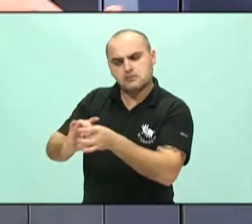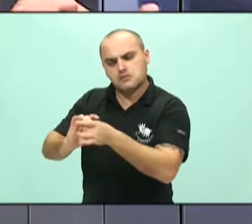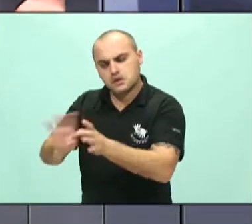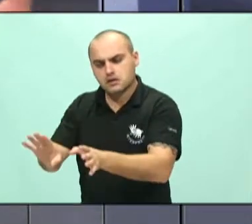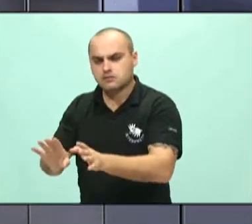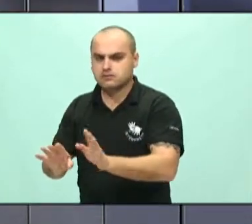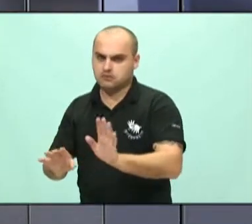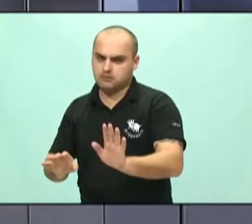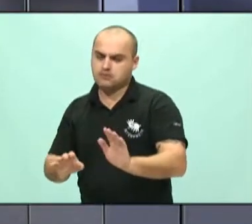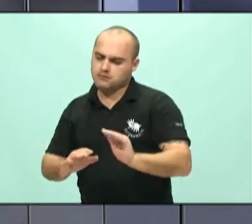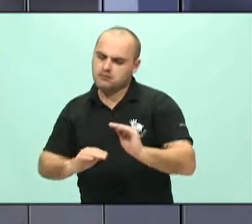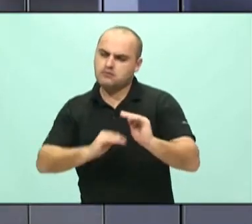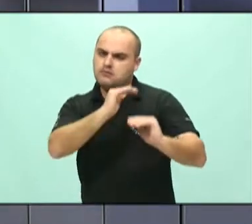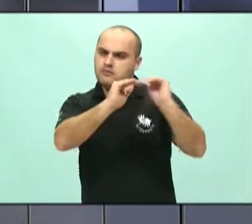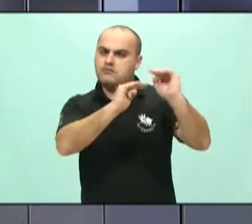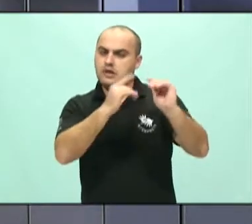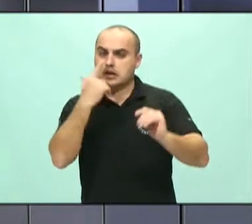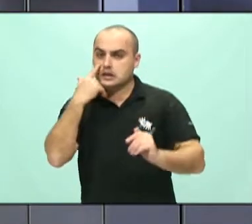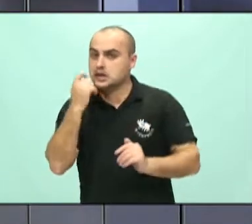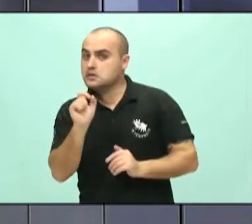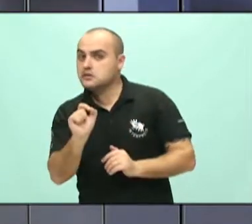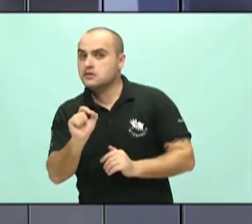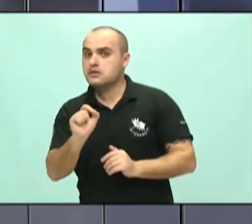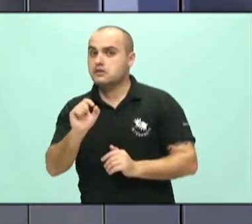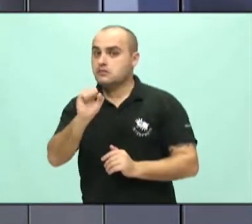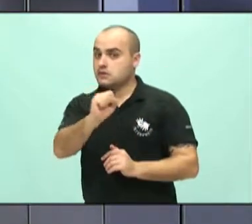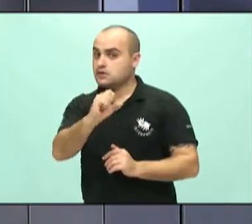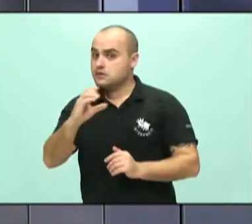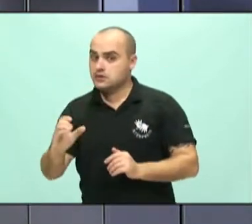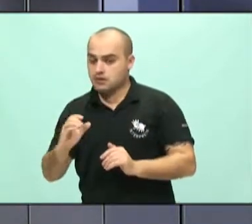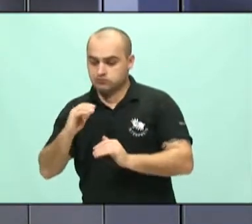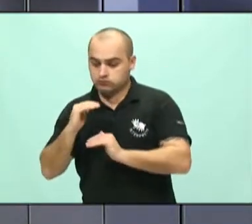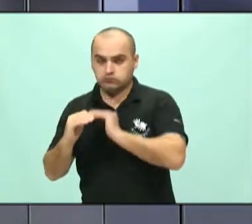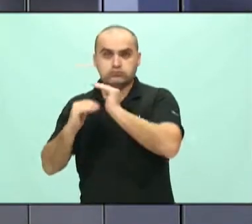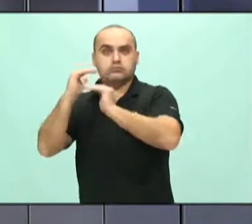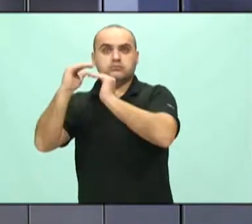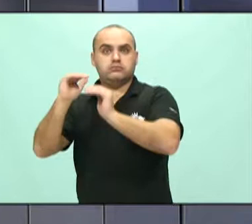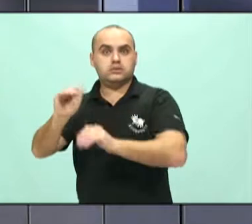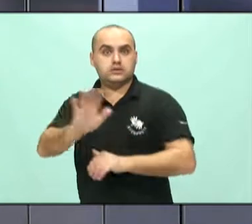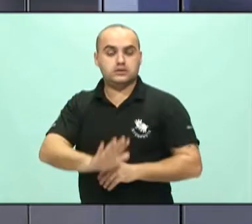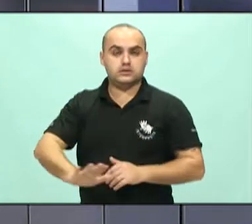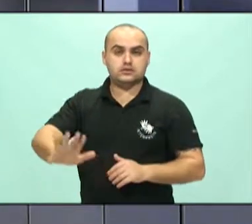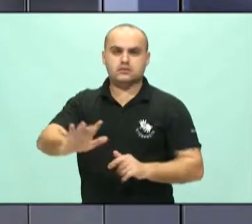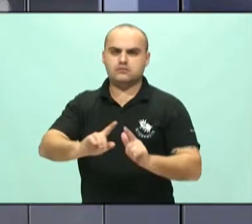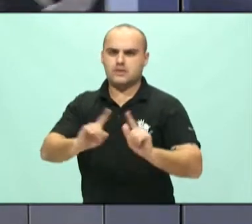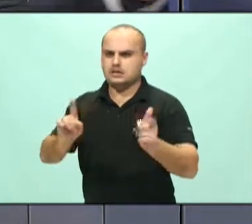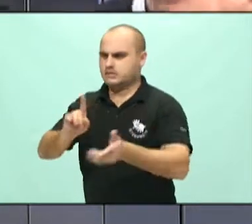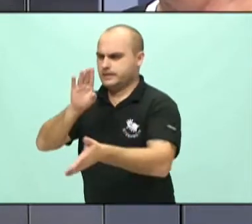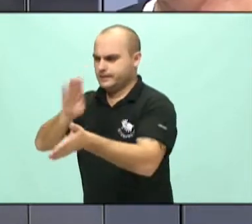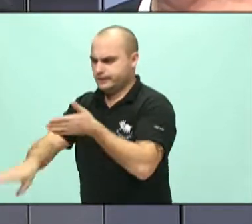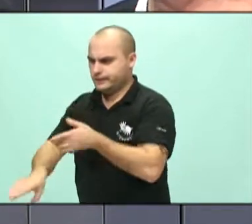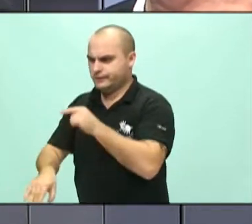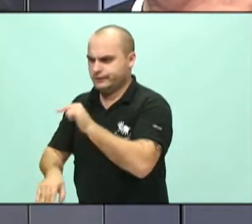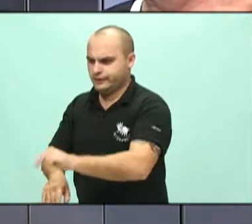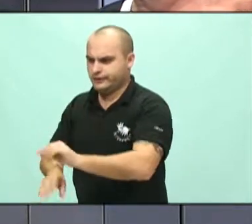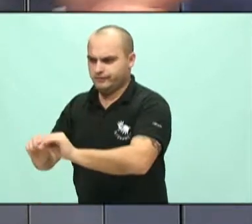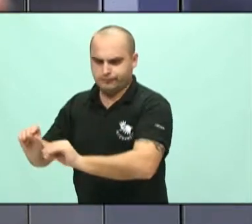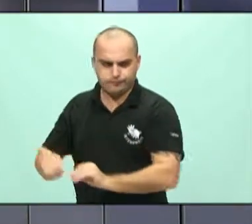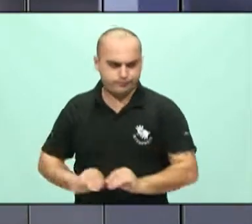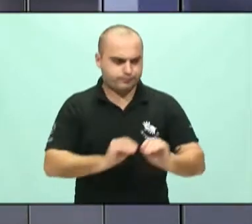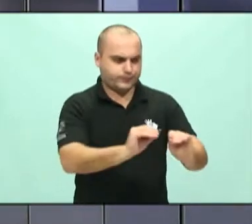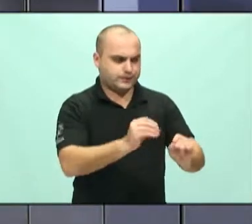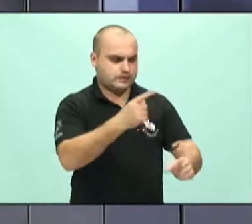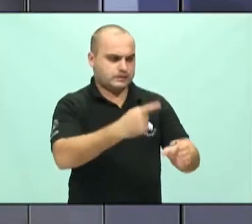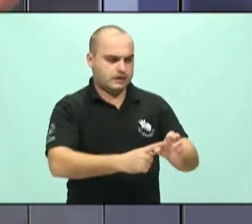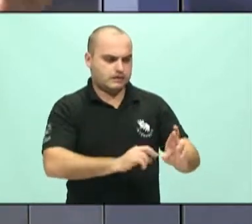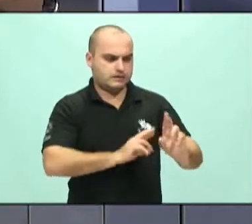gente cresce como um todo. O nosso interesse é ver o estado crescendo como um todo. Agora, não é tirando daqui para levar para outra cidade que a gente